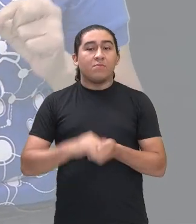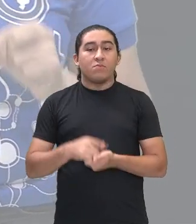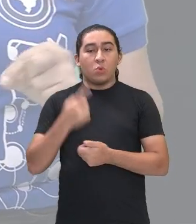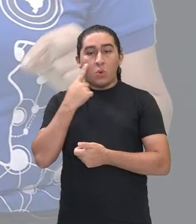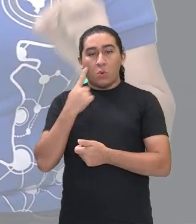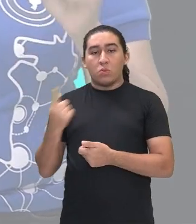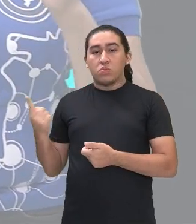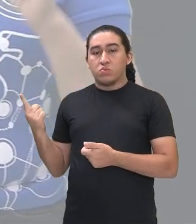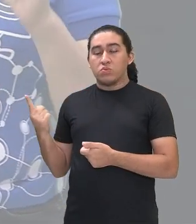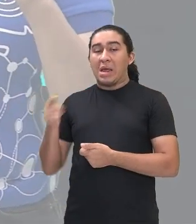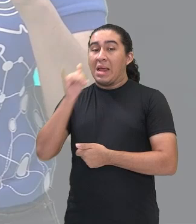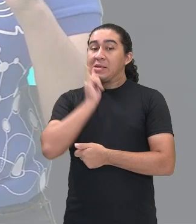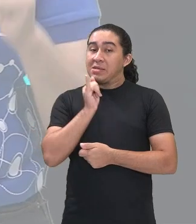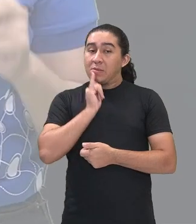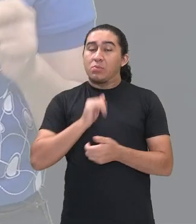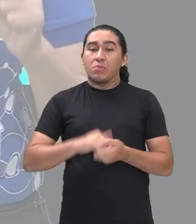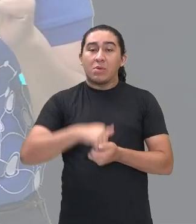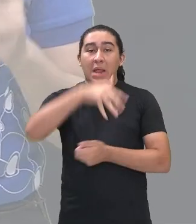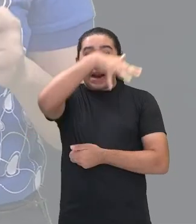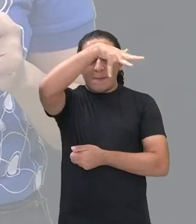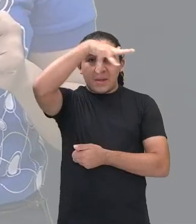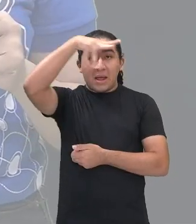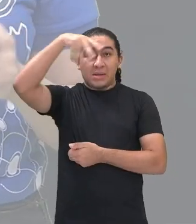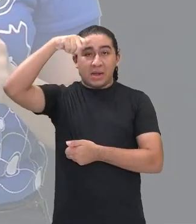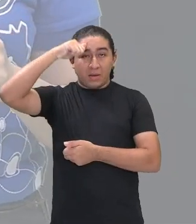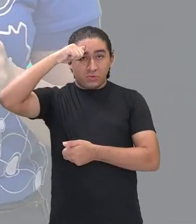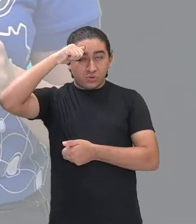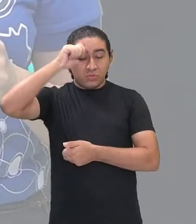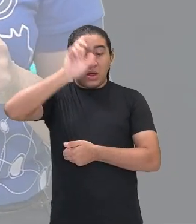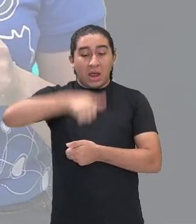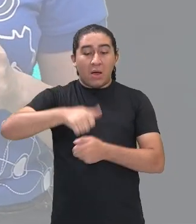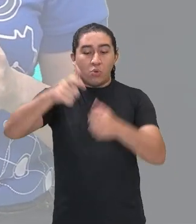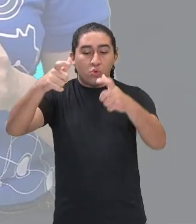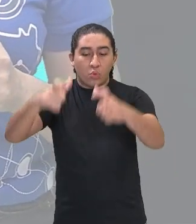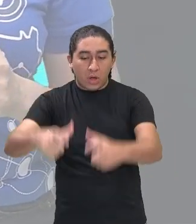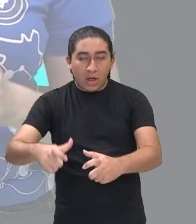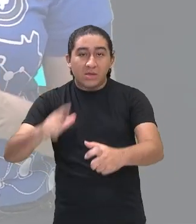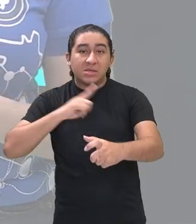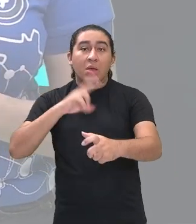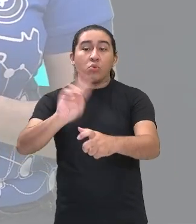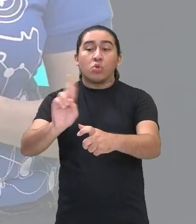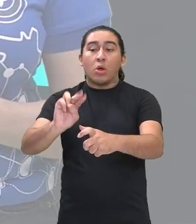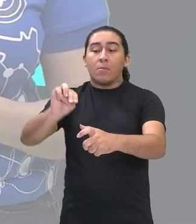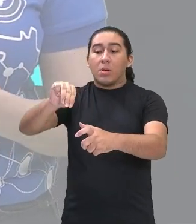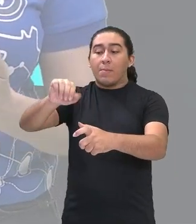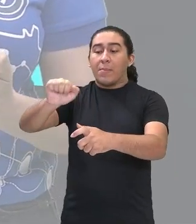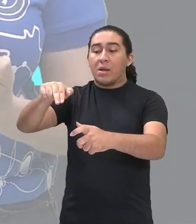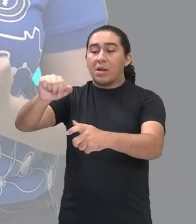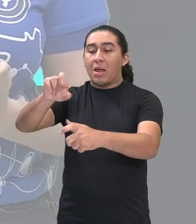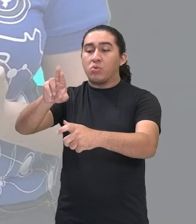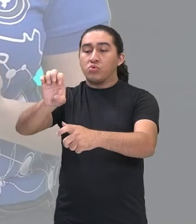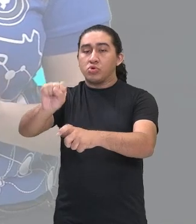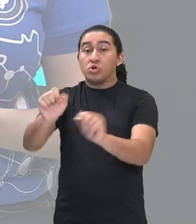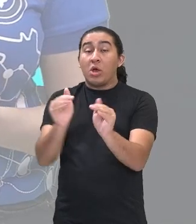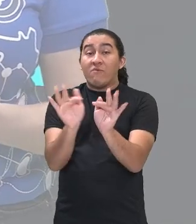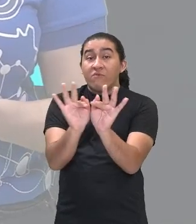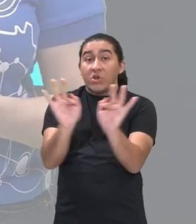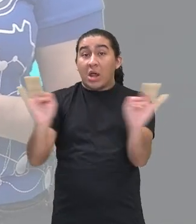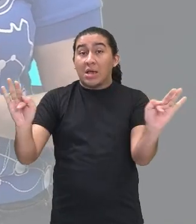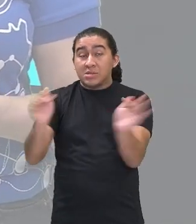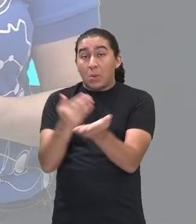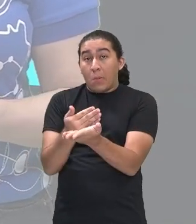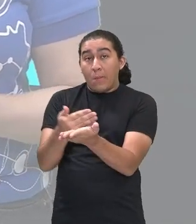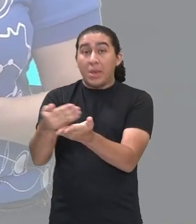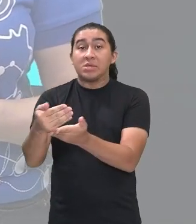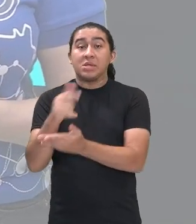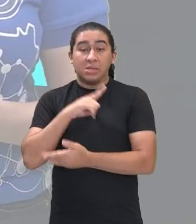vou dizer, Manaus é o lugar, então eu vou usar sempre a vírgula para separar o nome